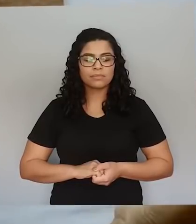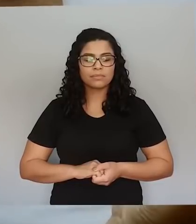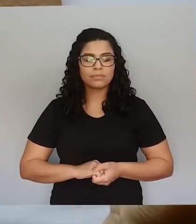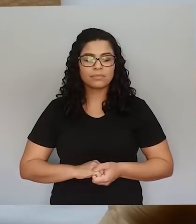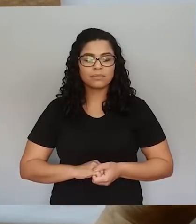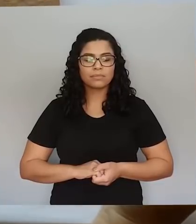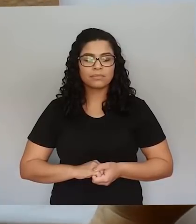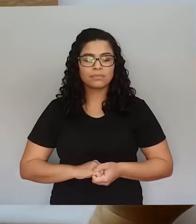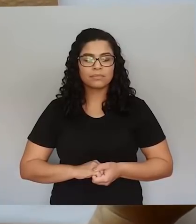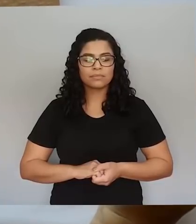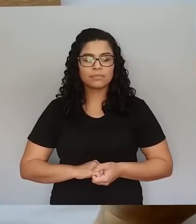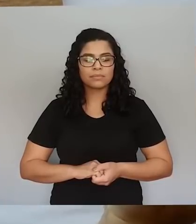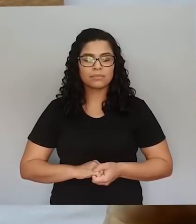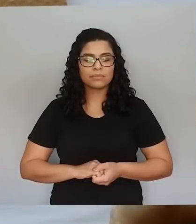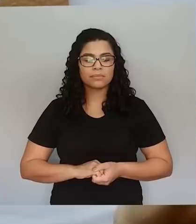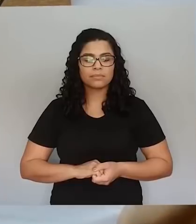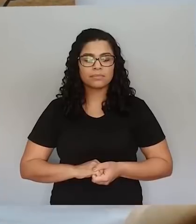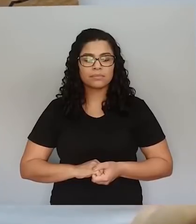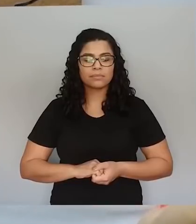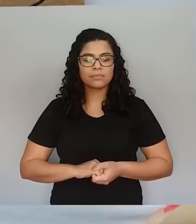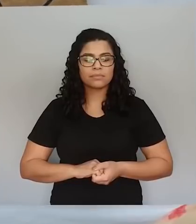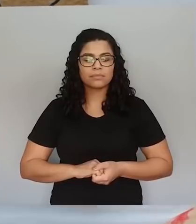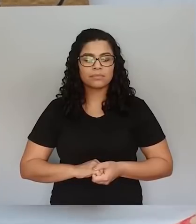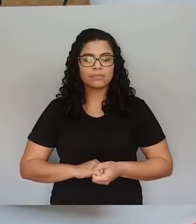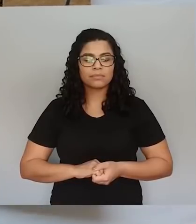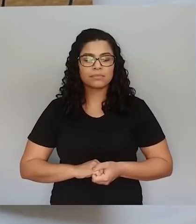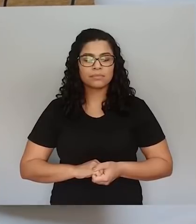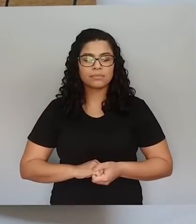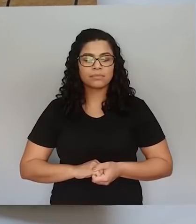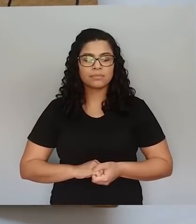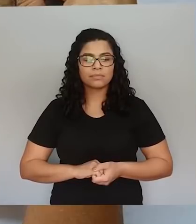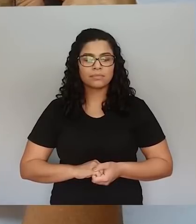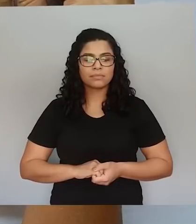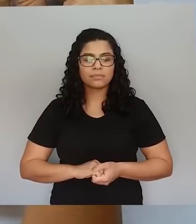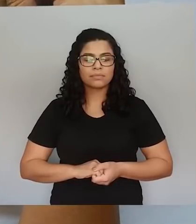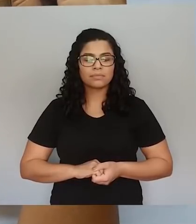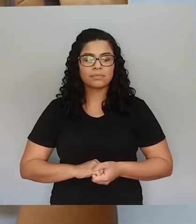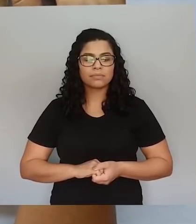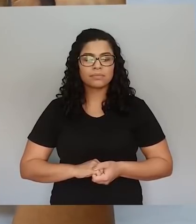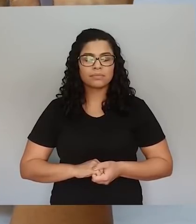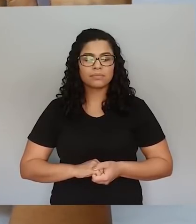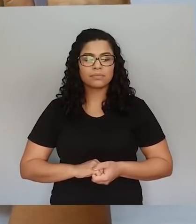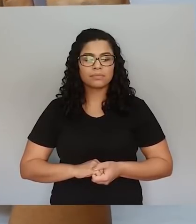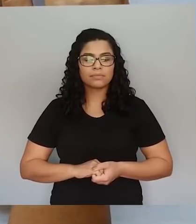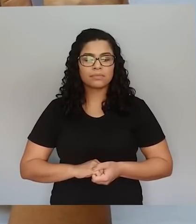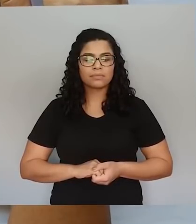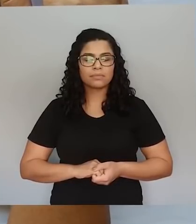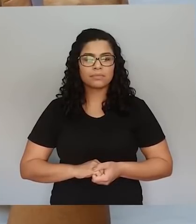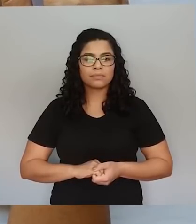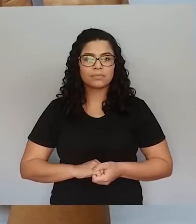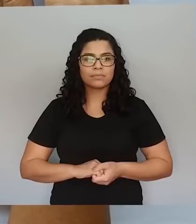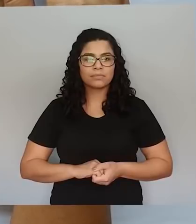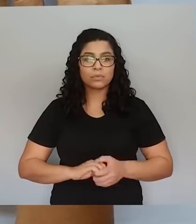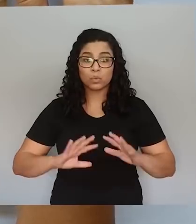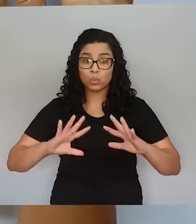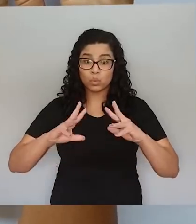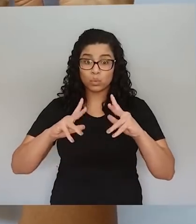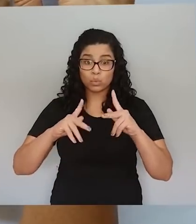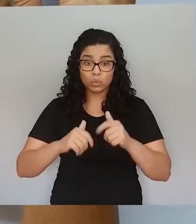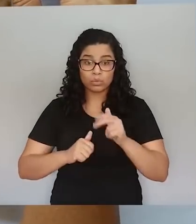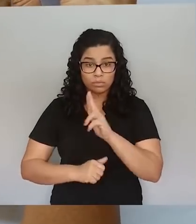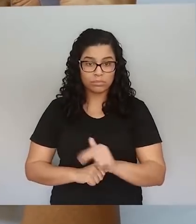A ideia é muito simples. Nós vamos fazer o contorno de materiais que a criança pode brincar, que ela não se